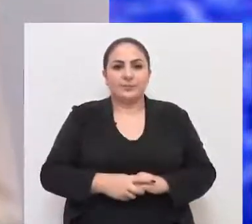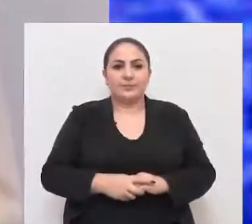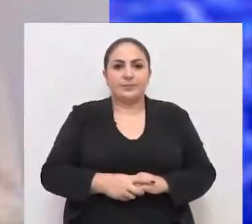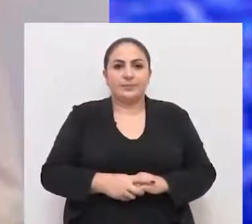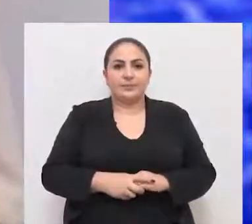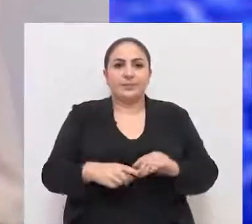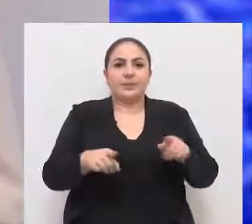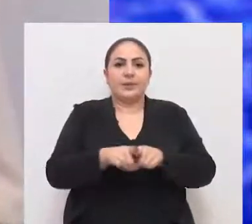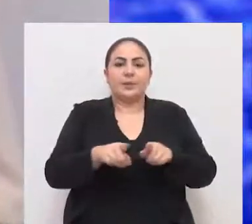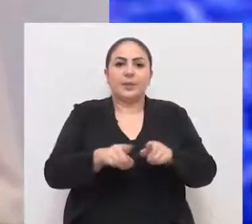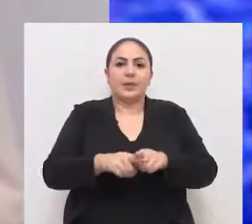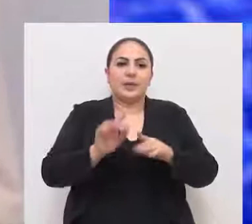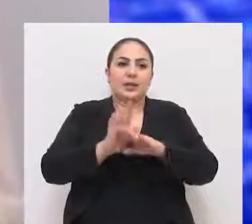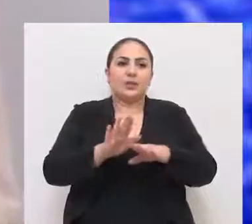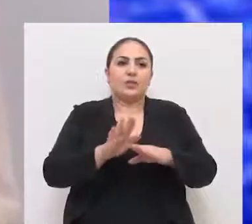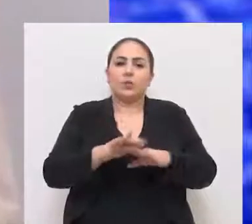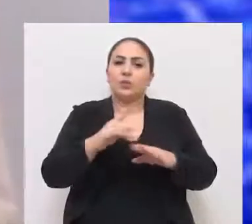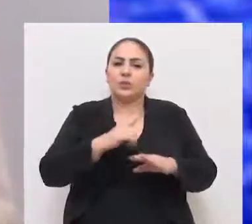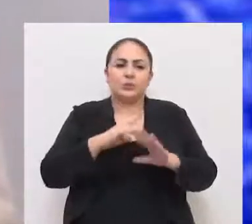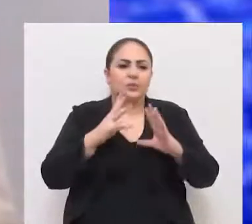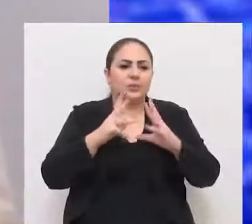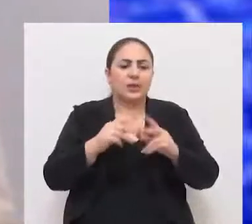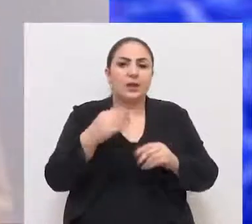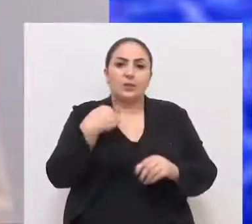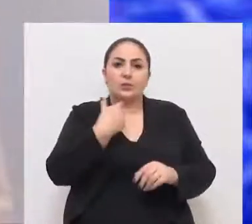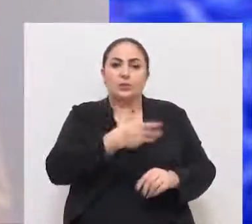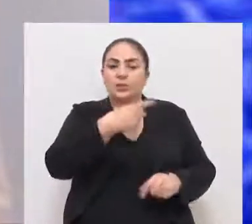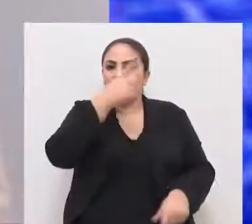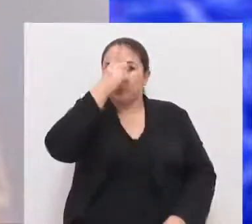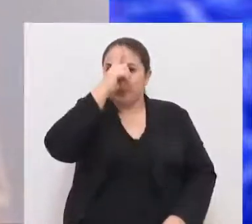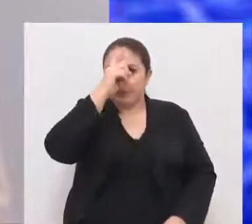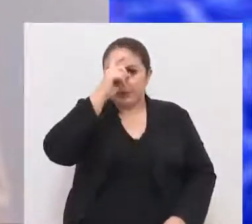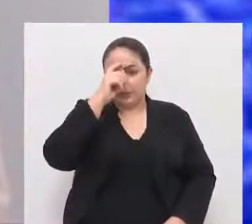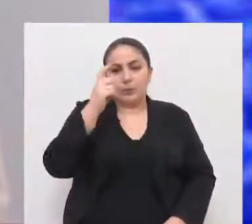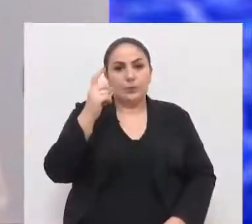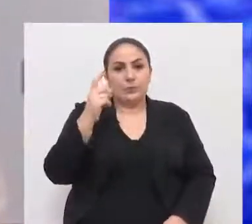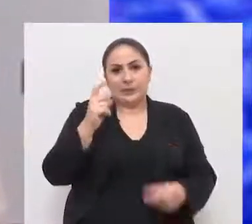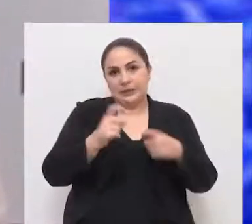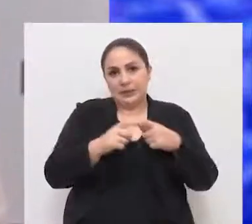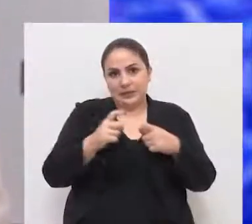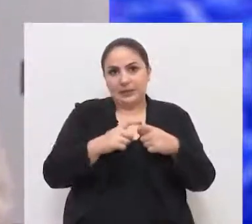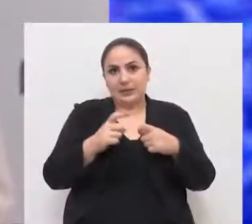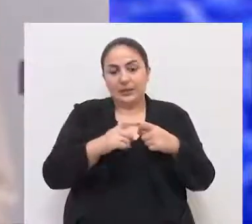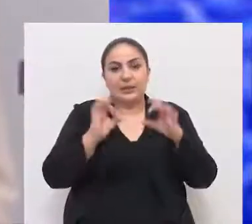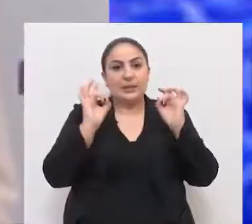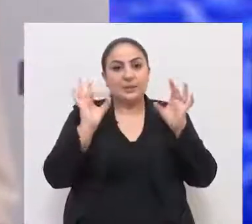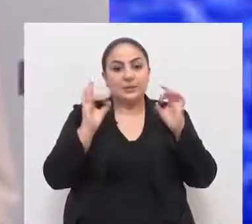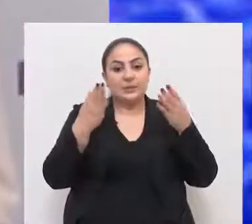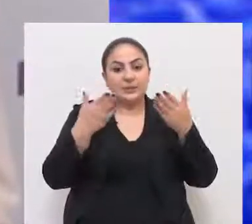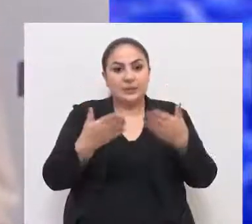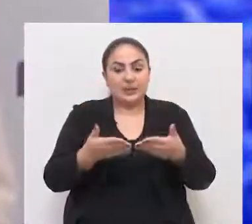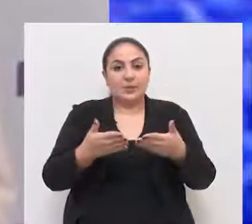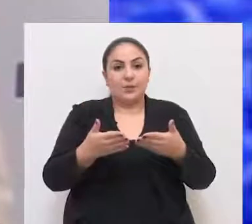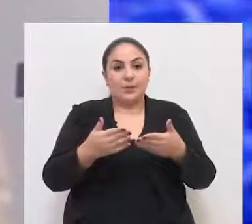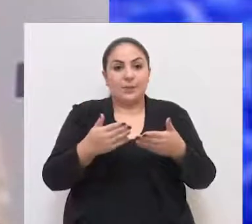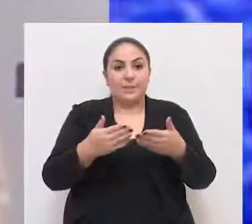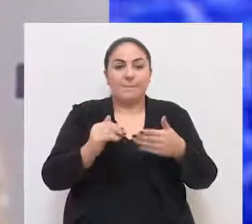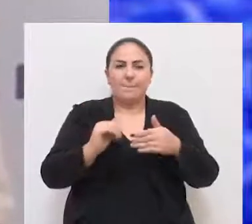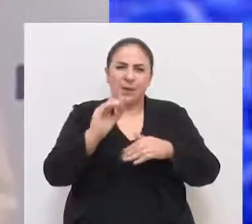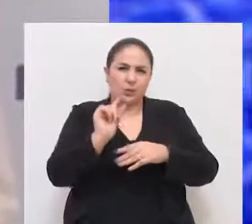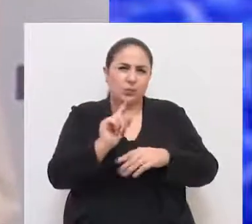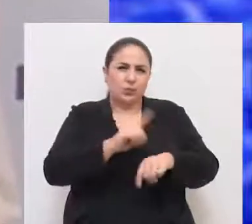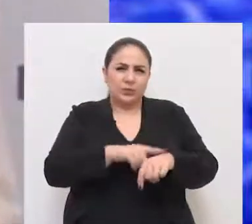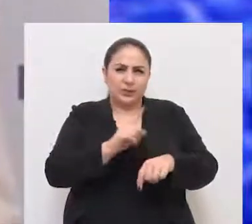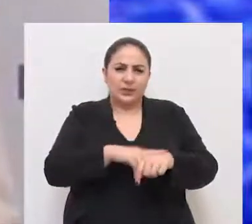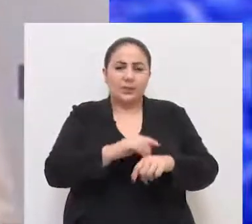Regional pela contribuição que tem dado ao nosso Hospital de Clínicas, e especialmente,